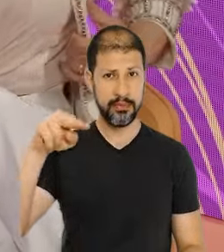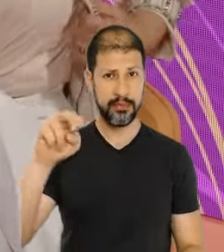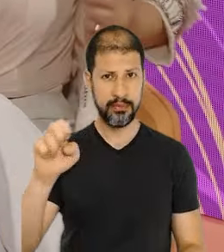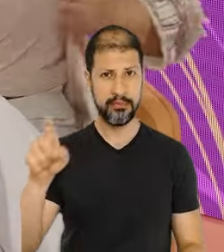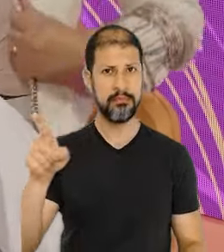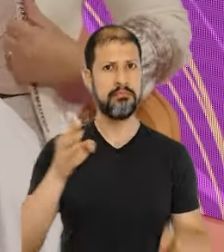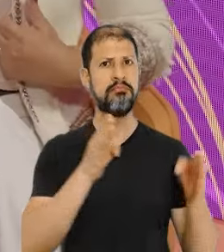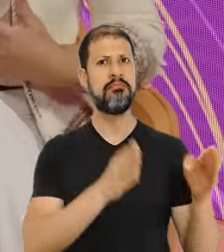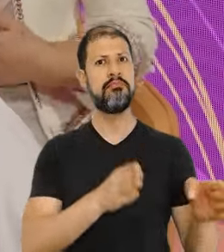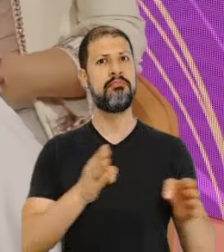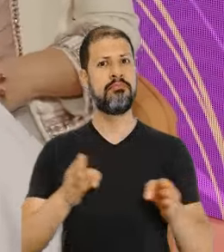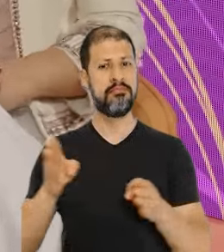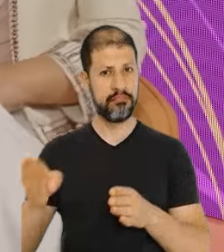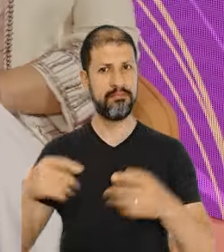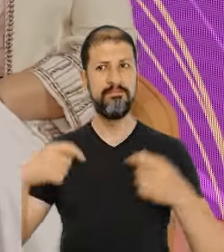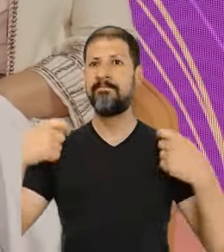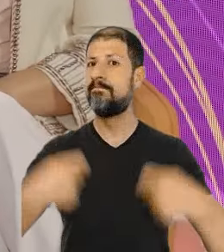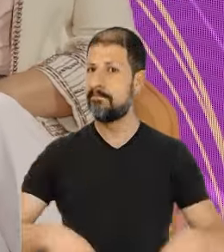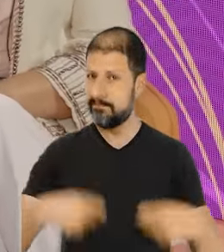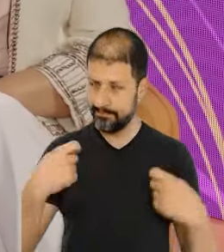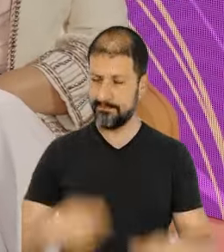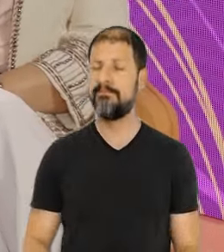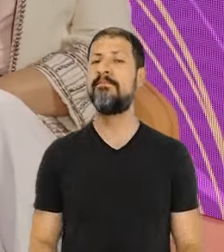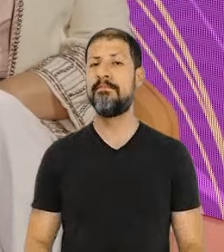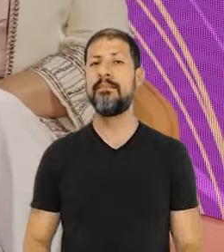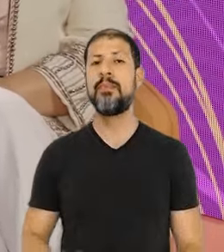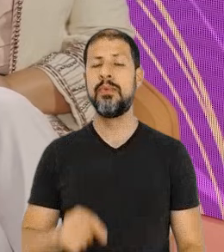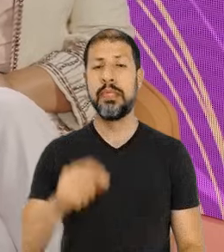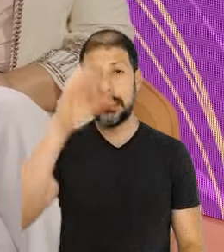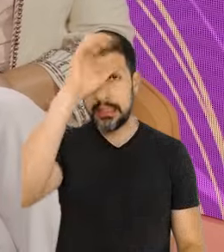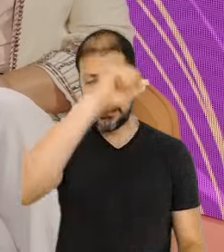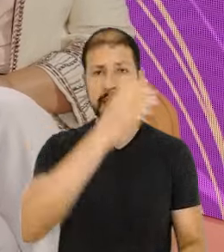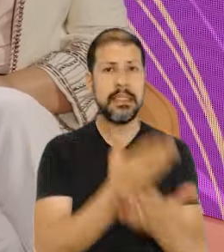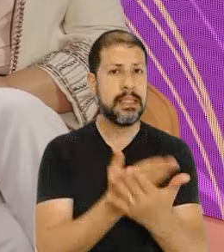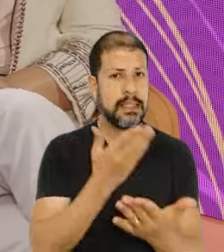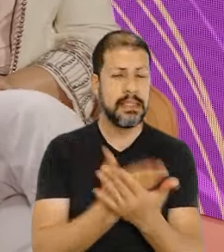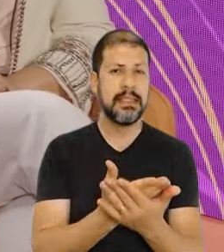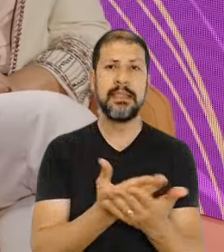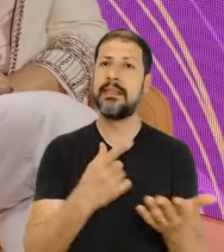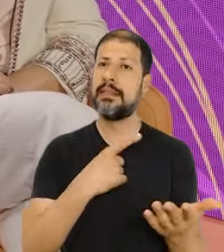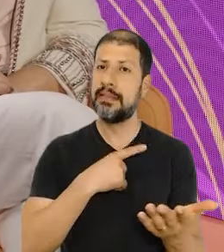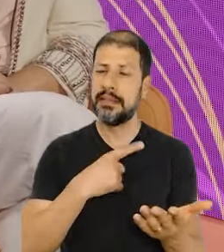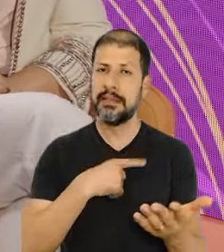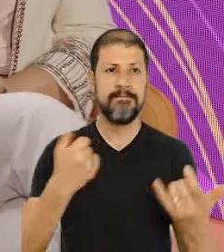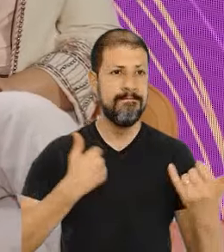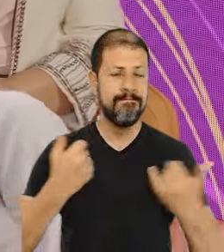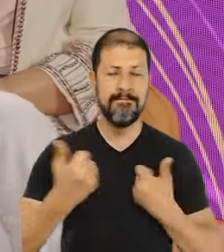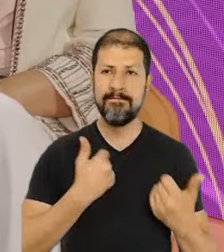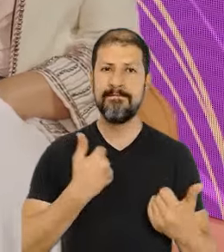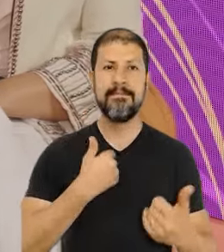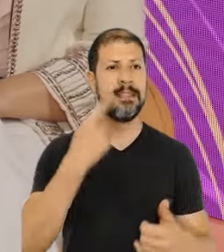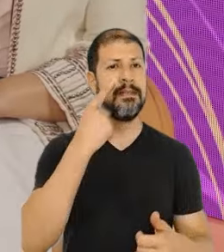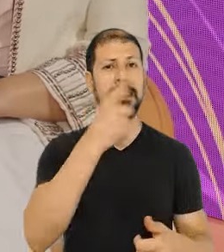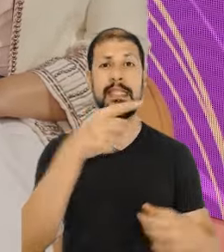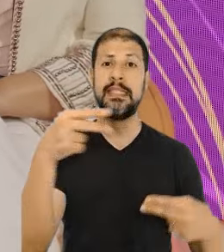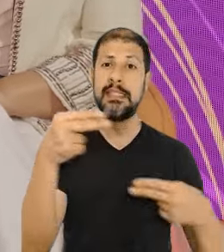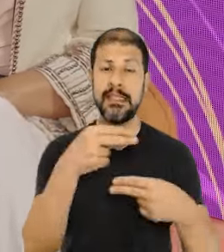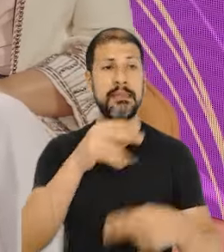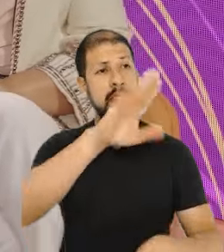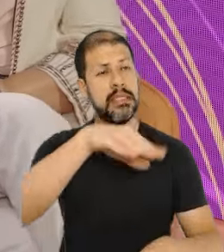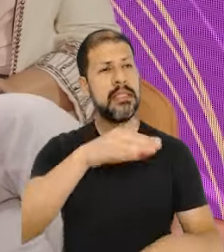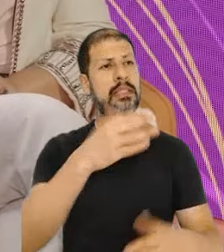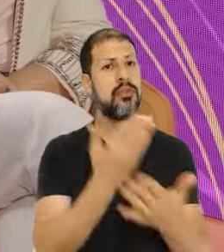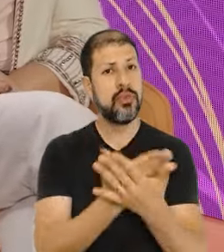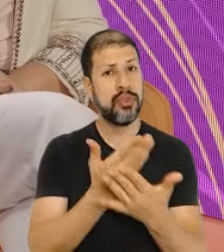disciplina dela né de buscar conhecimento de buscar informação bater na porta do sebrai vou voltar